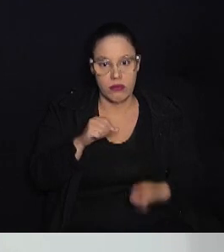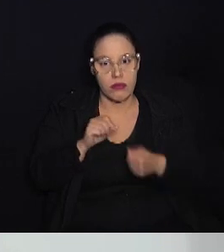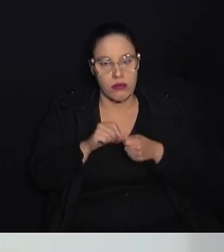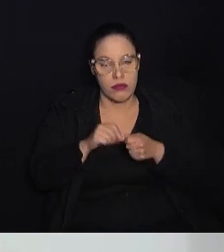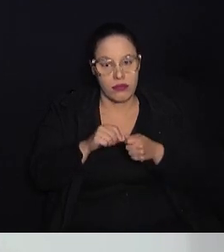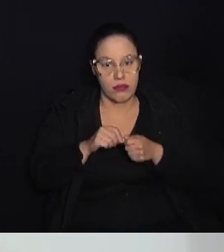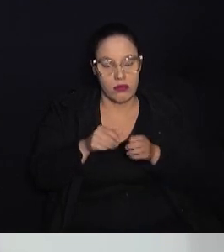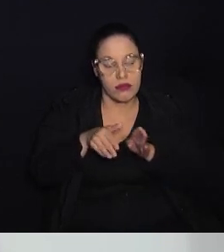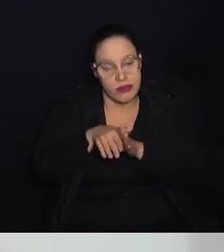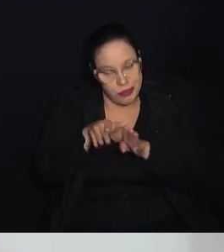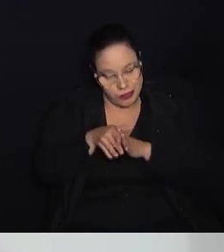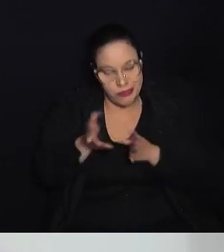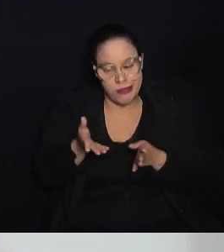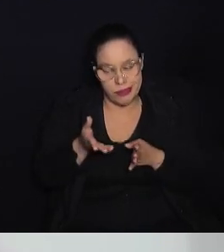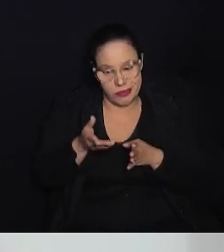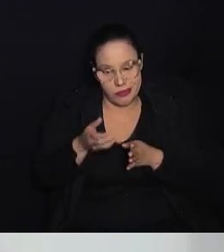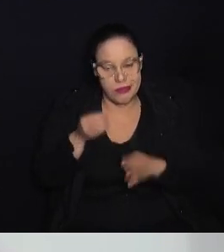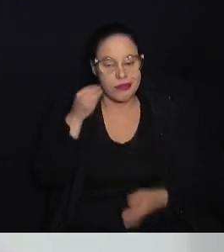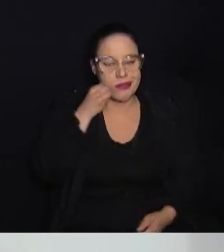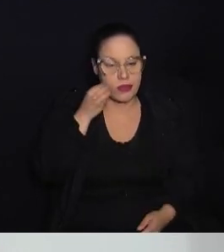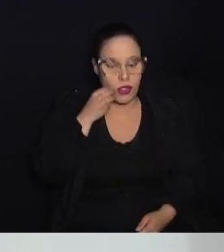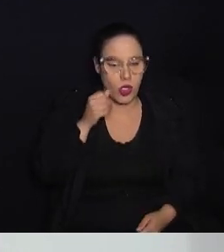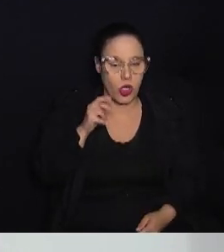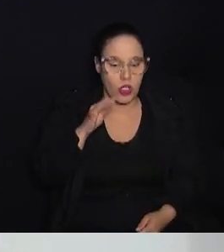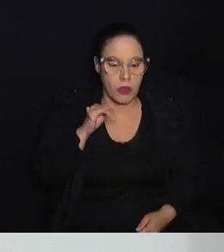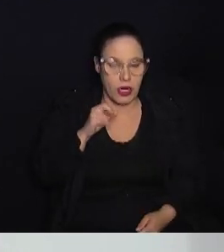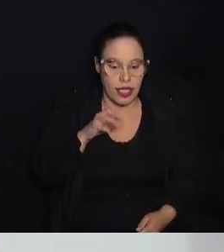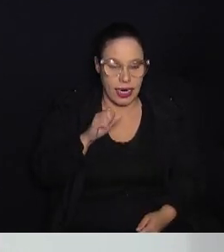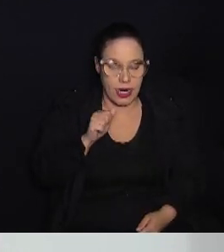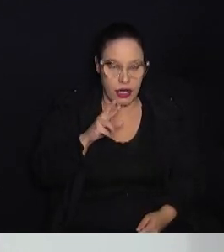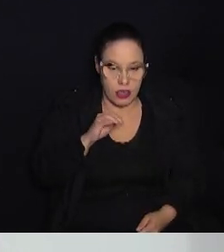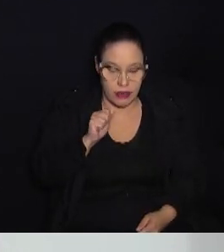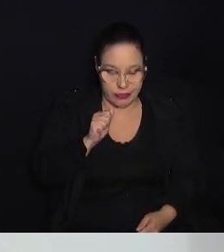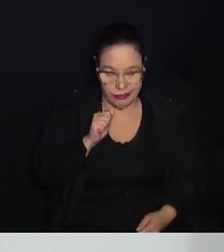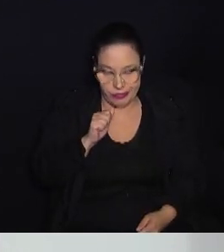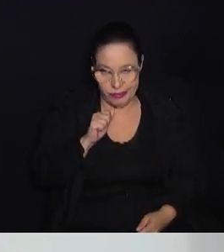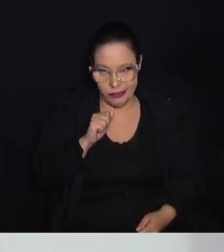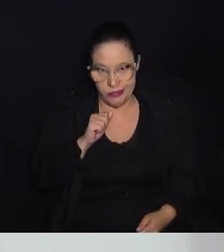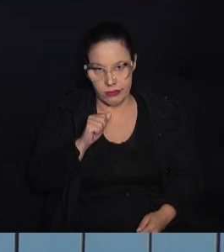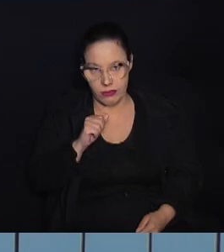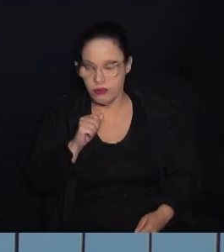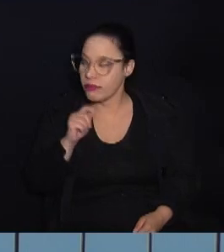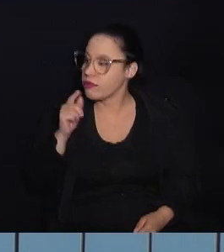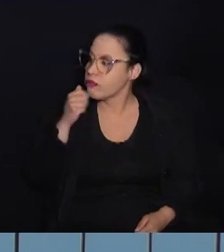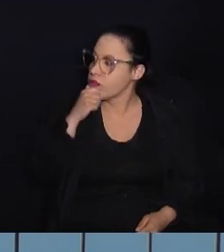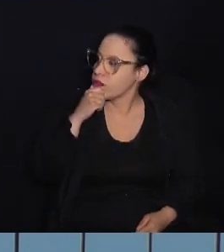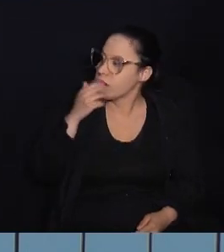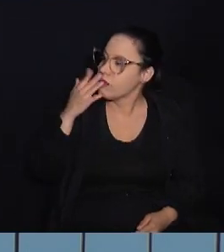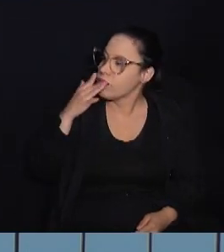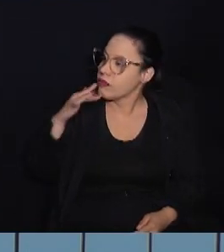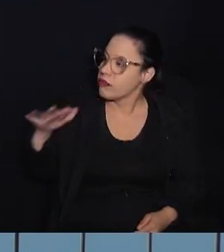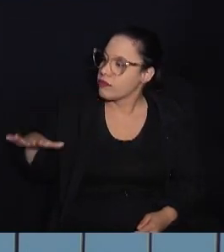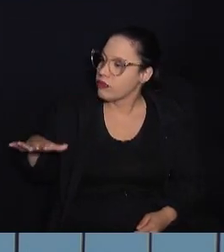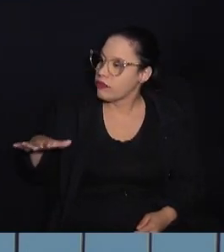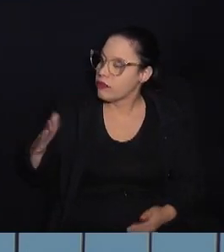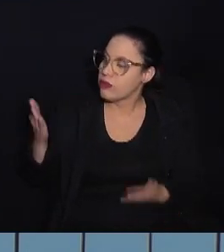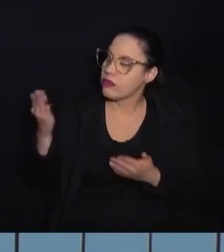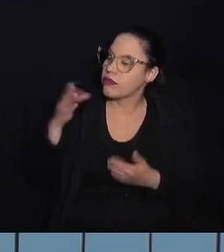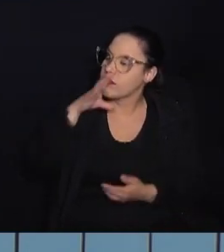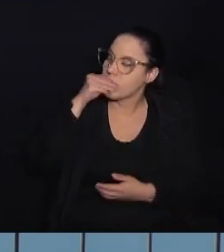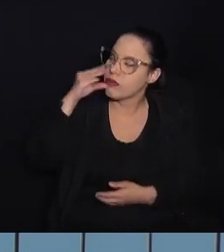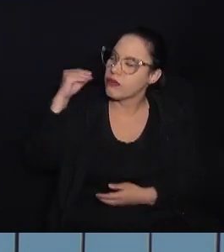também vai ser indicado fazer o teste de sobrecarga com glicose. No caso, para as crianças e